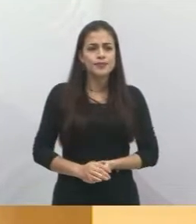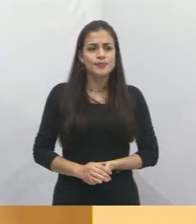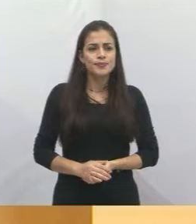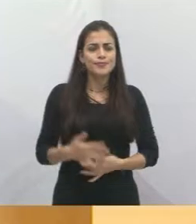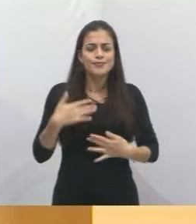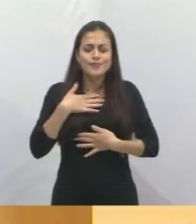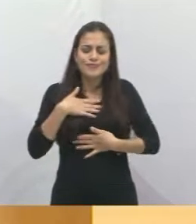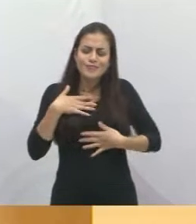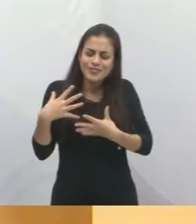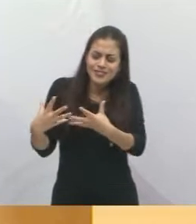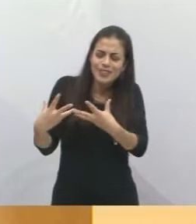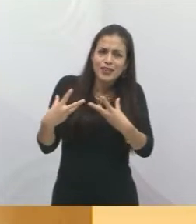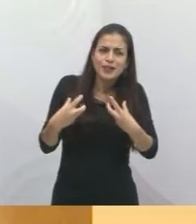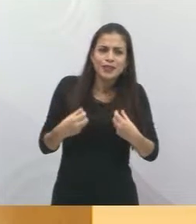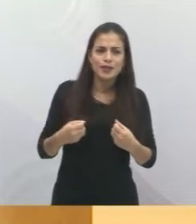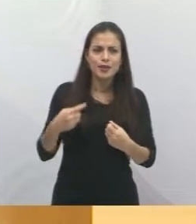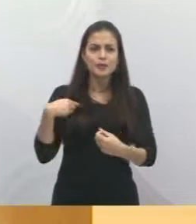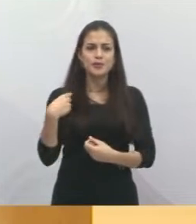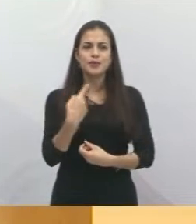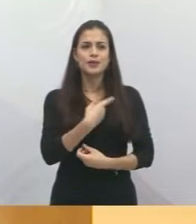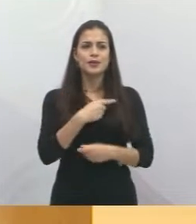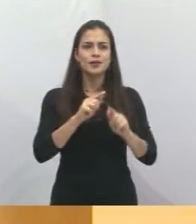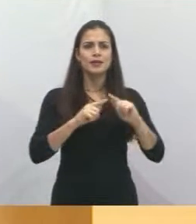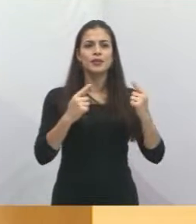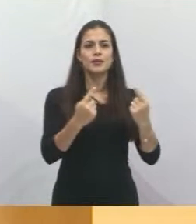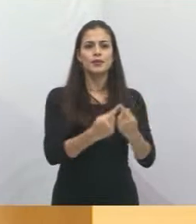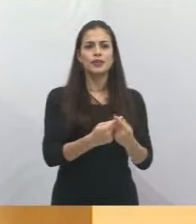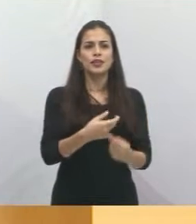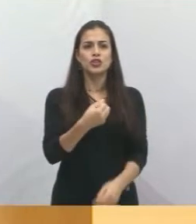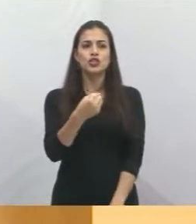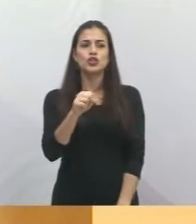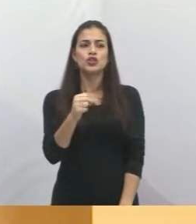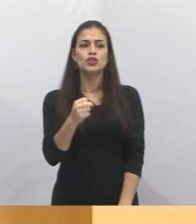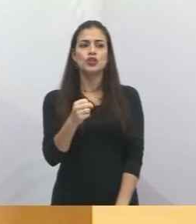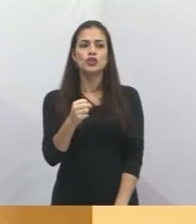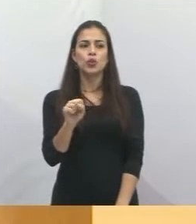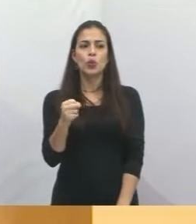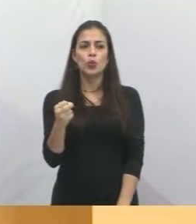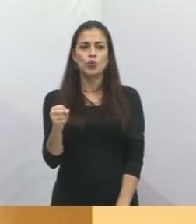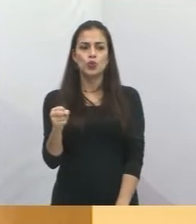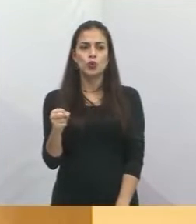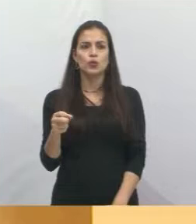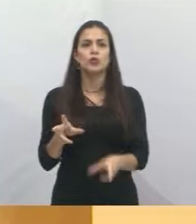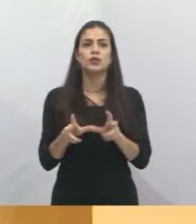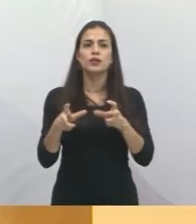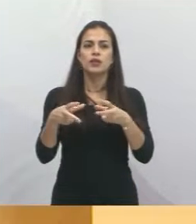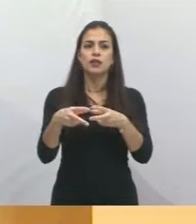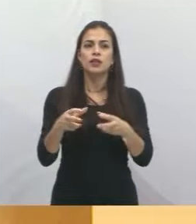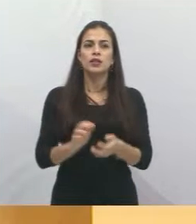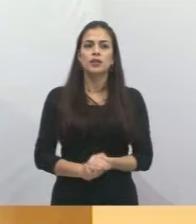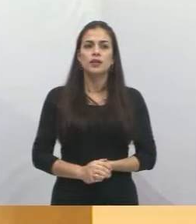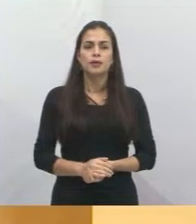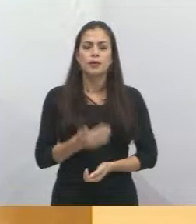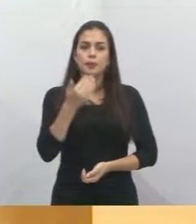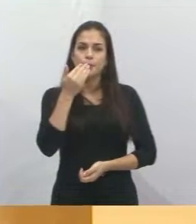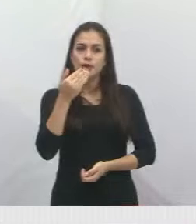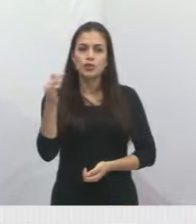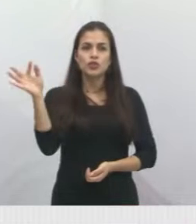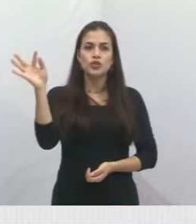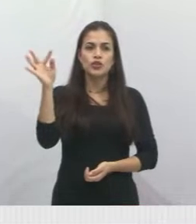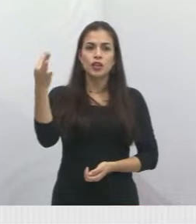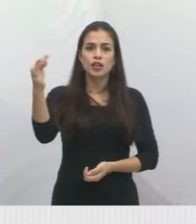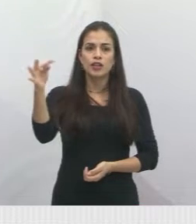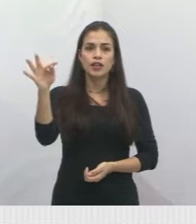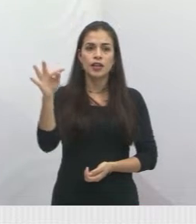sintam-se muito acolhidos pelo nosso gabinete, o gabinete 8, aqui nesta casa. Eu quero pedir aos técnicos que coloquem